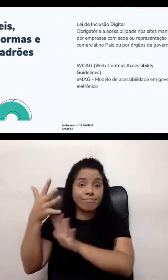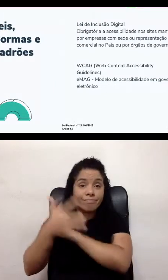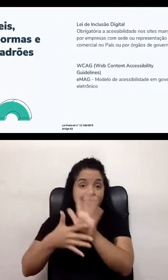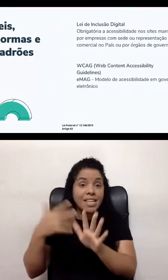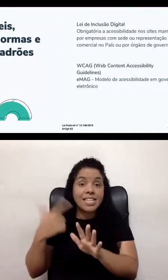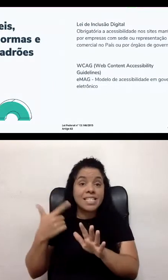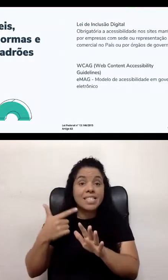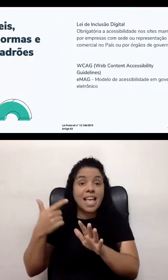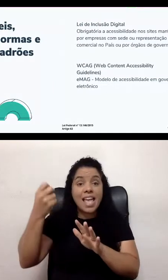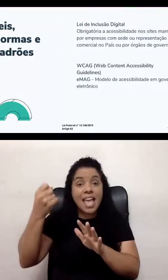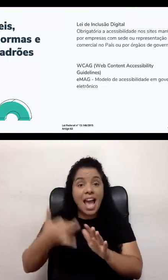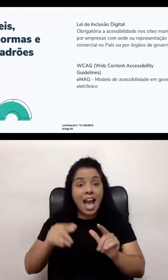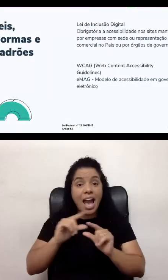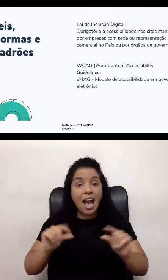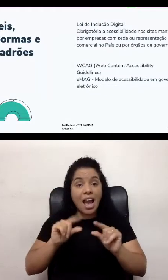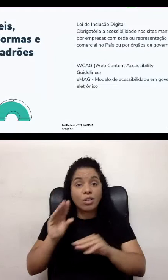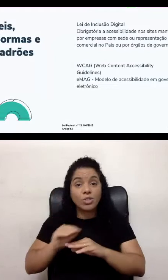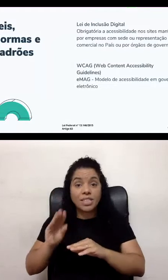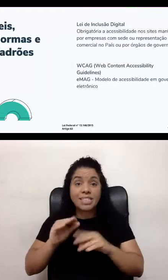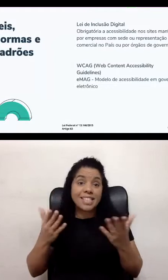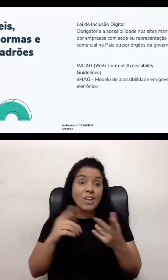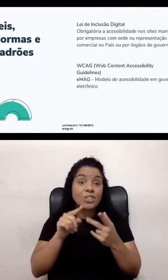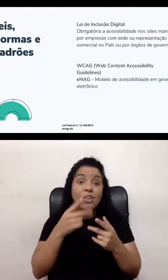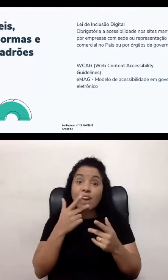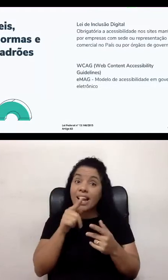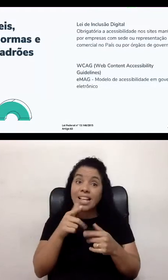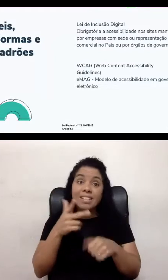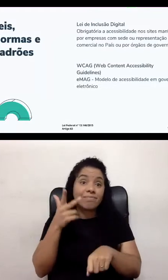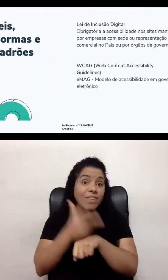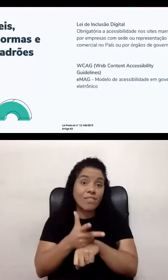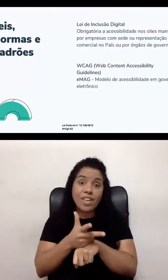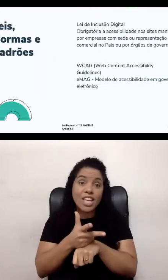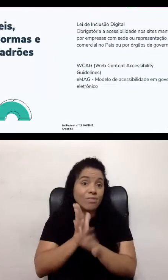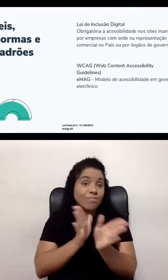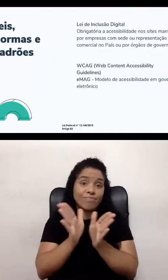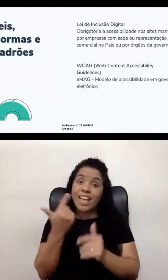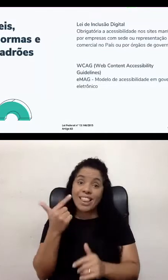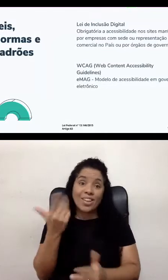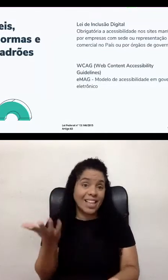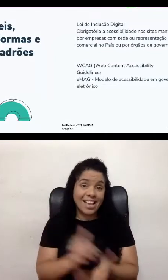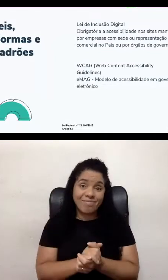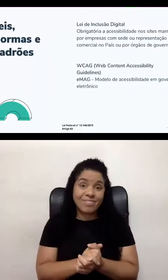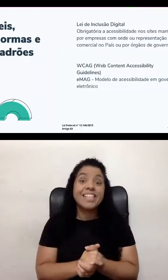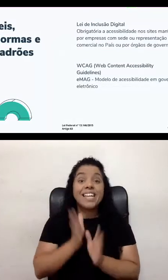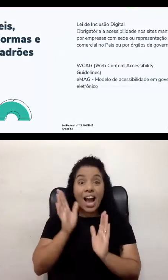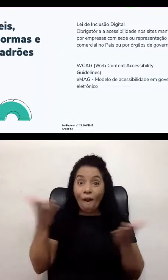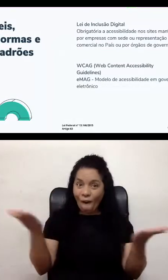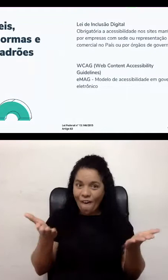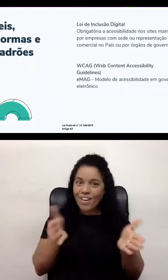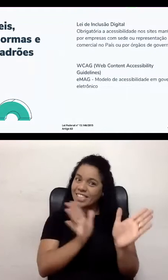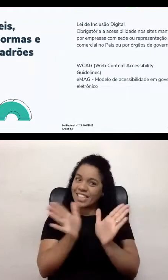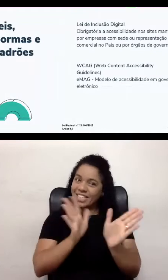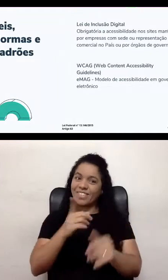audiodescrição, eu já estou falando que esse vídeo não é acessível. Por exemplo, a gente já tem acessibilidade aqui, olha